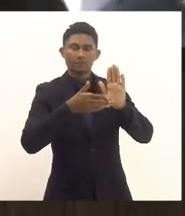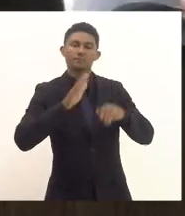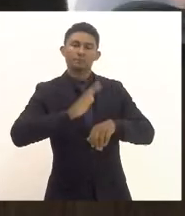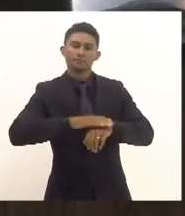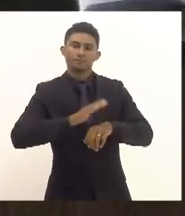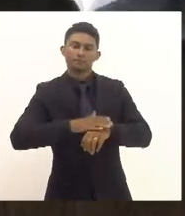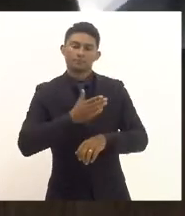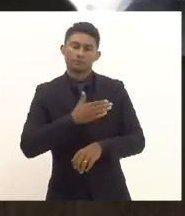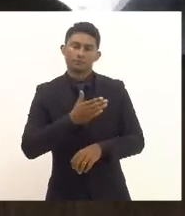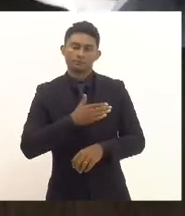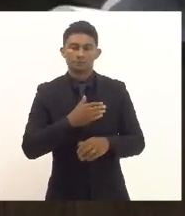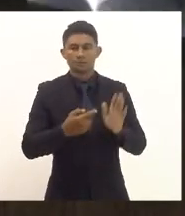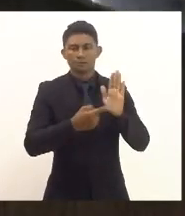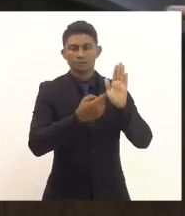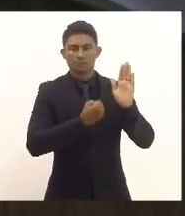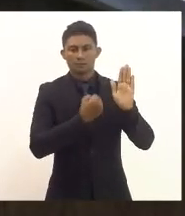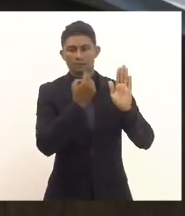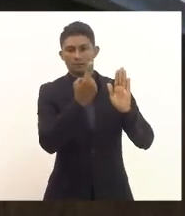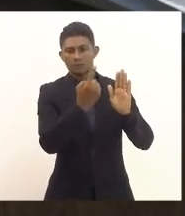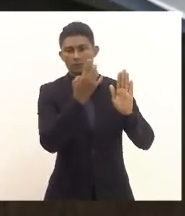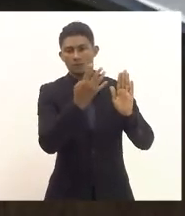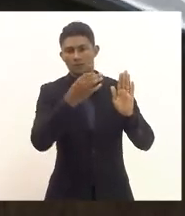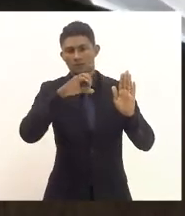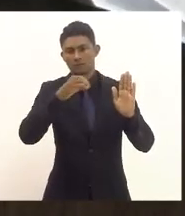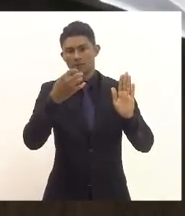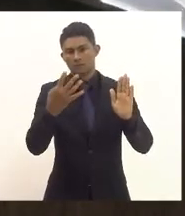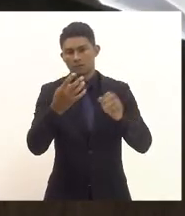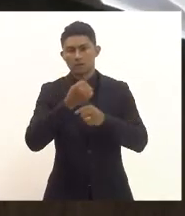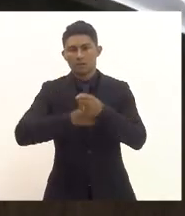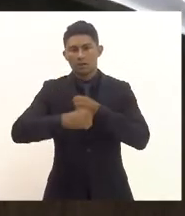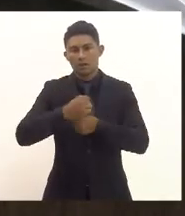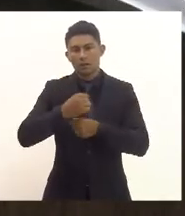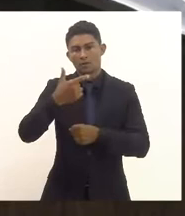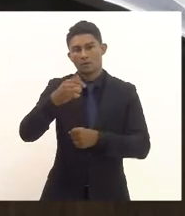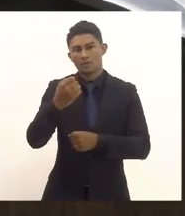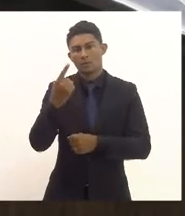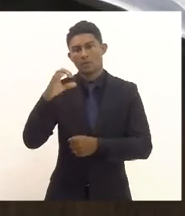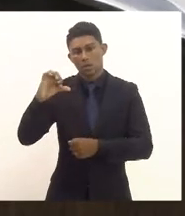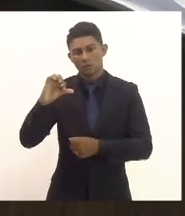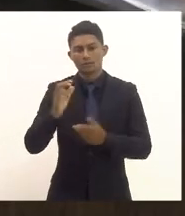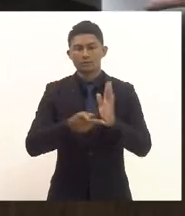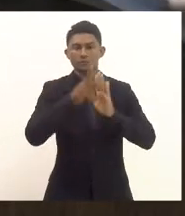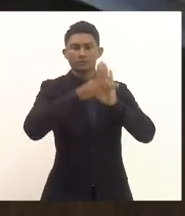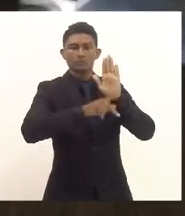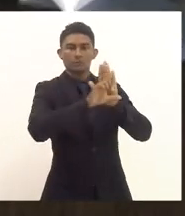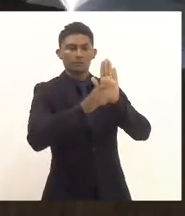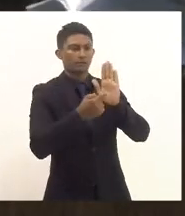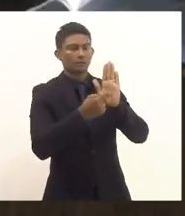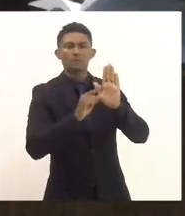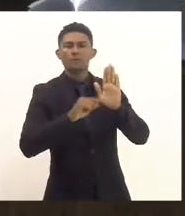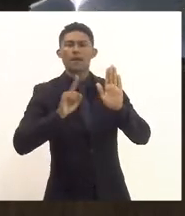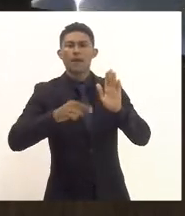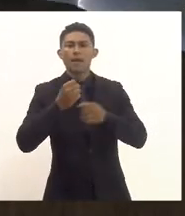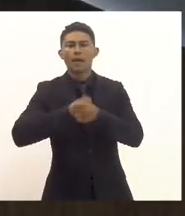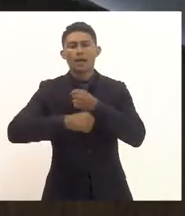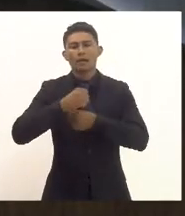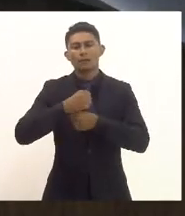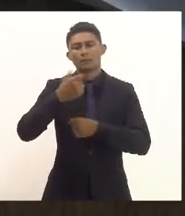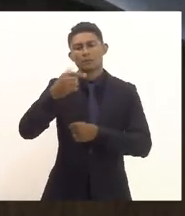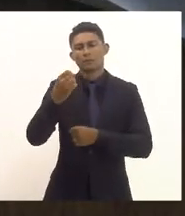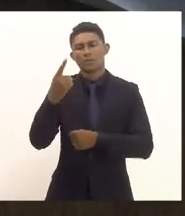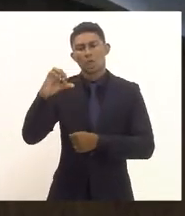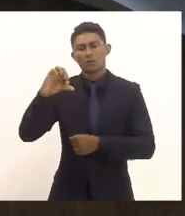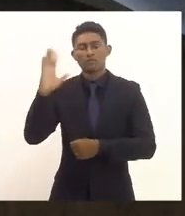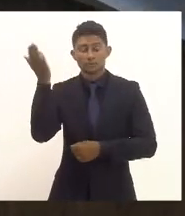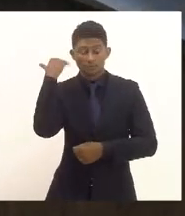de minha autoria 1494 19 esse esse projeto é de 2019 a